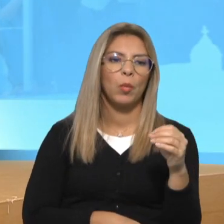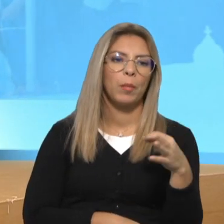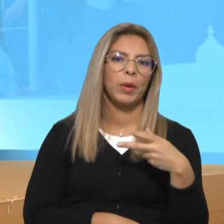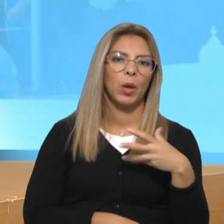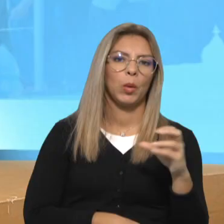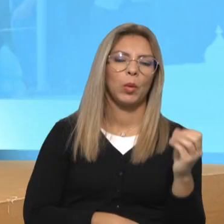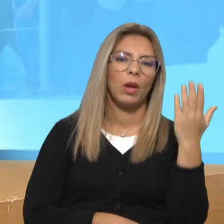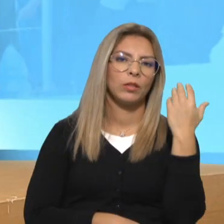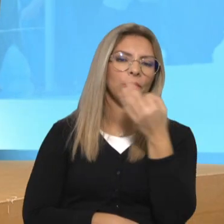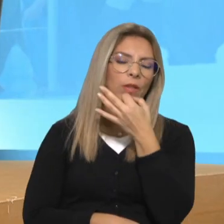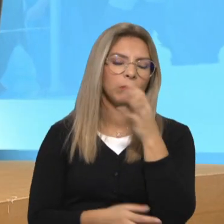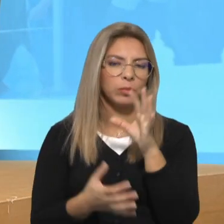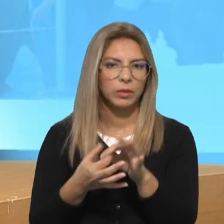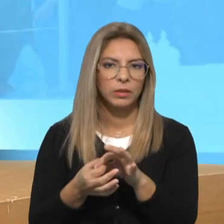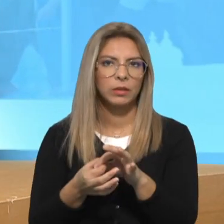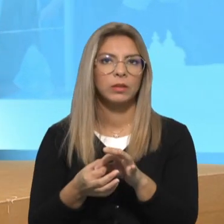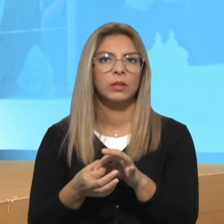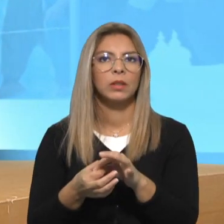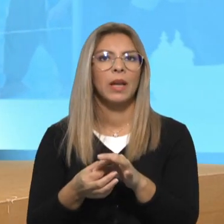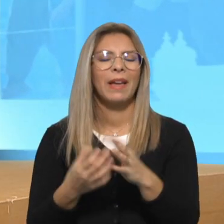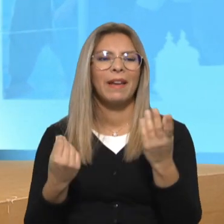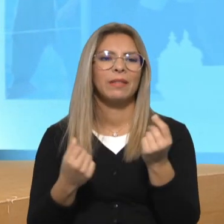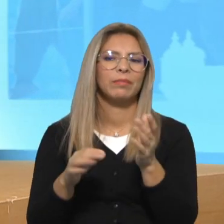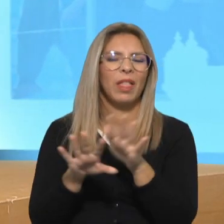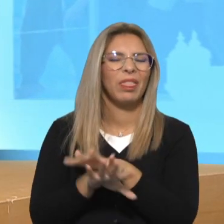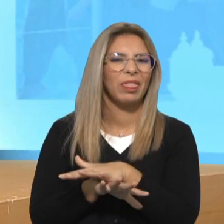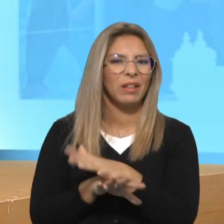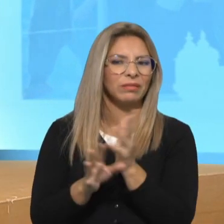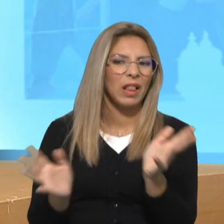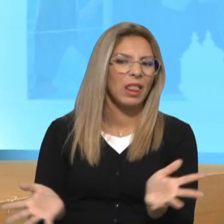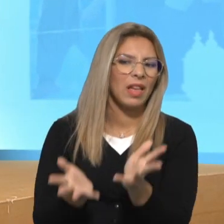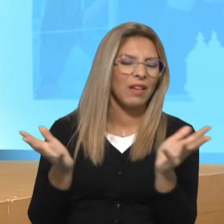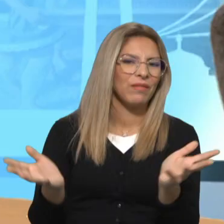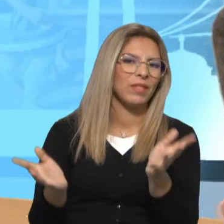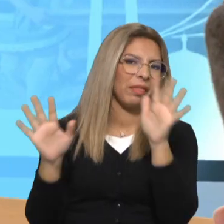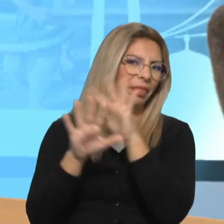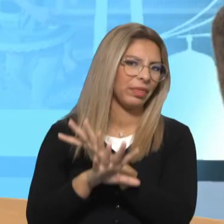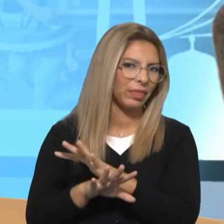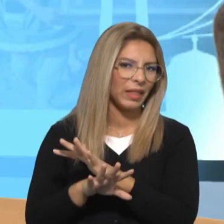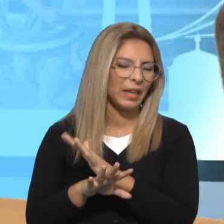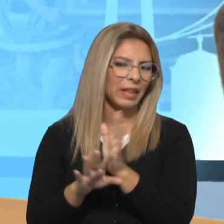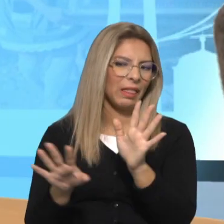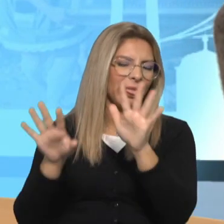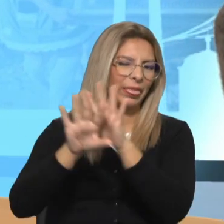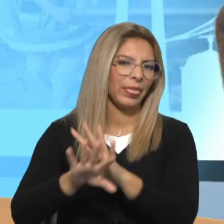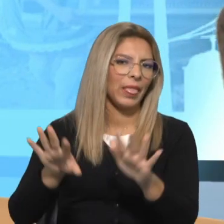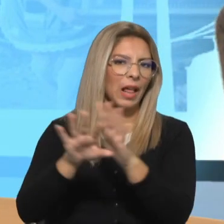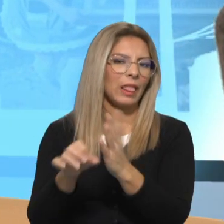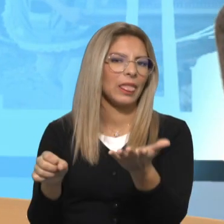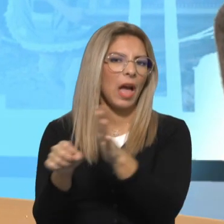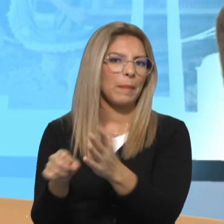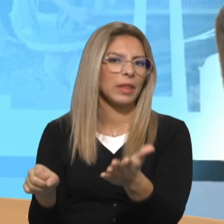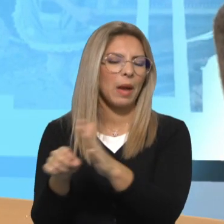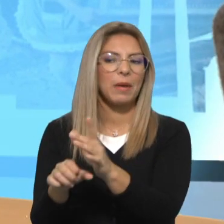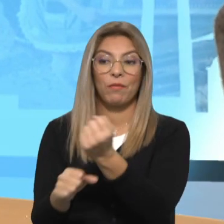Sim, falava nesta última, deste verniz teológico que às vezes que se põe para apagar, para cobrir certas coisas que não funcionam